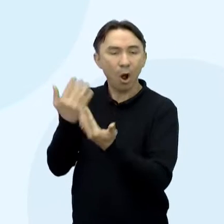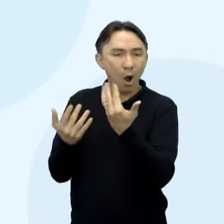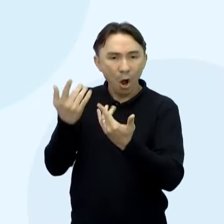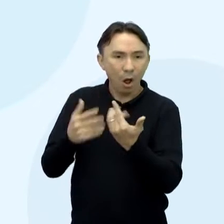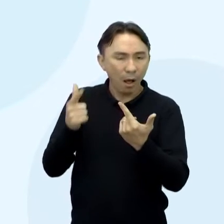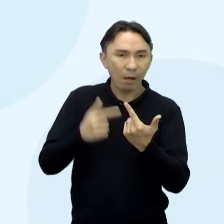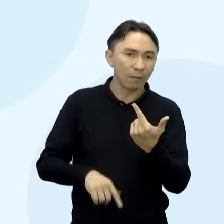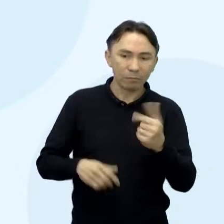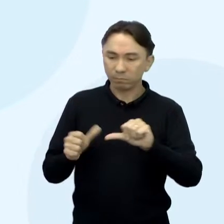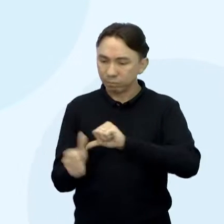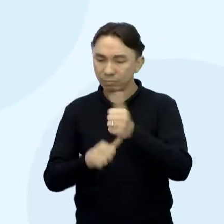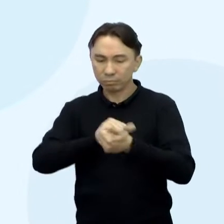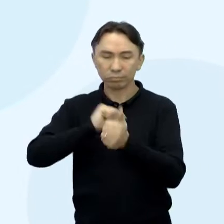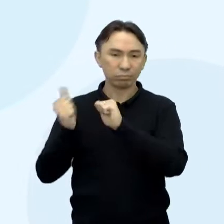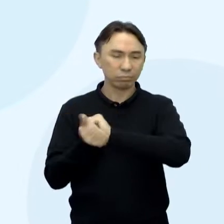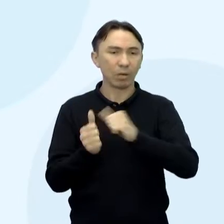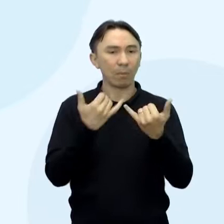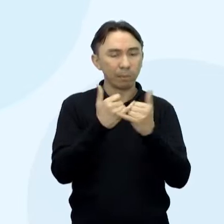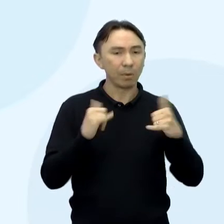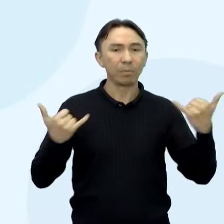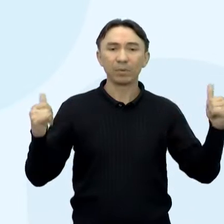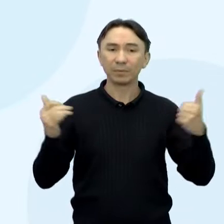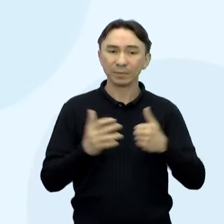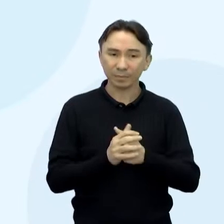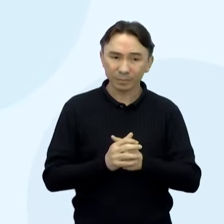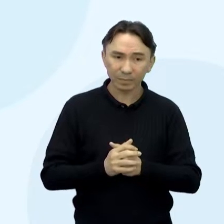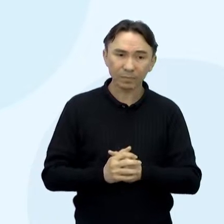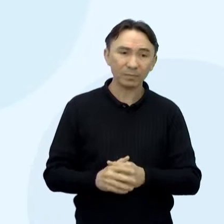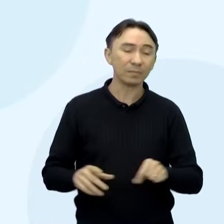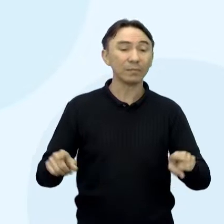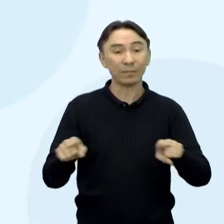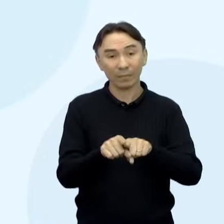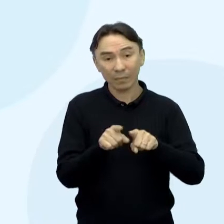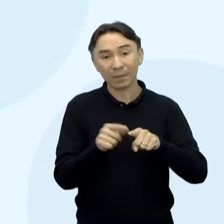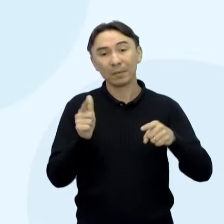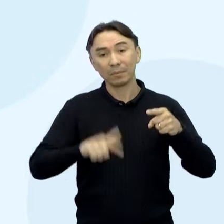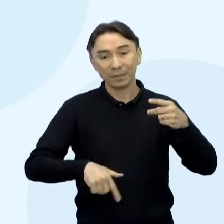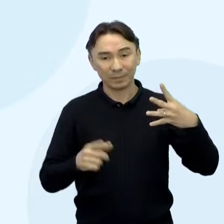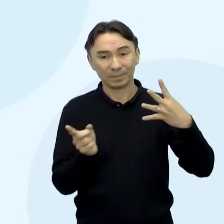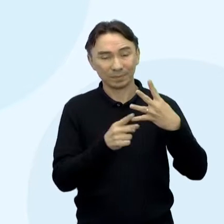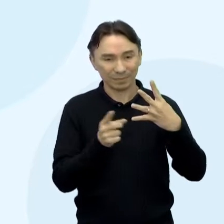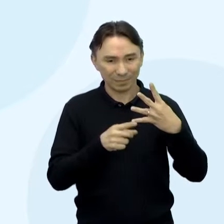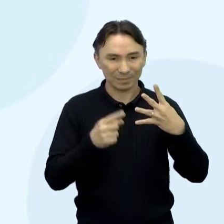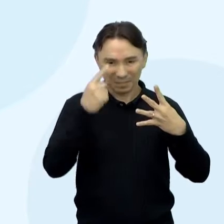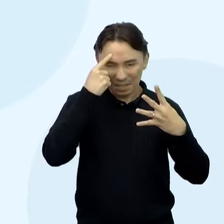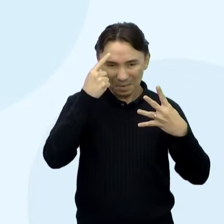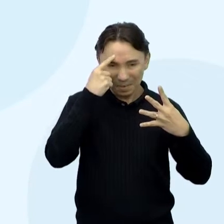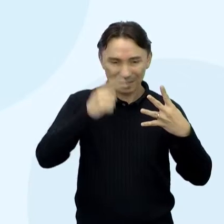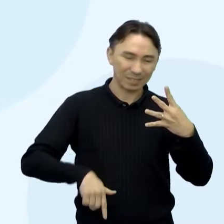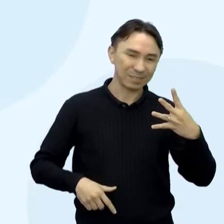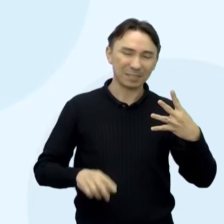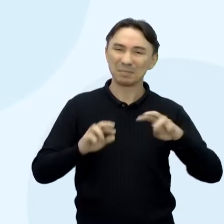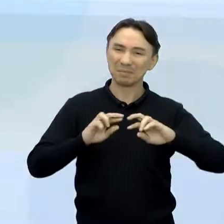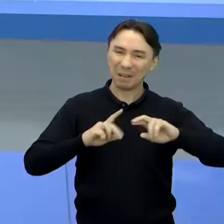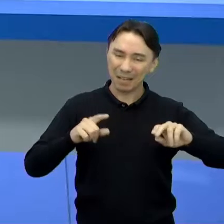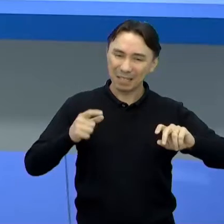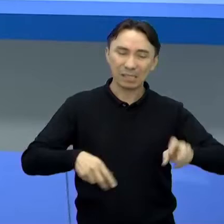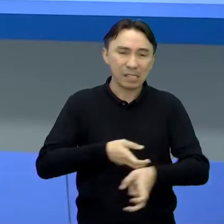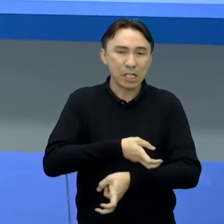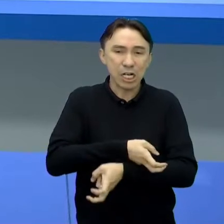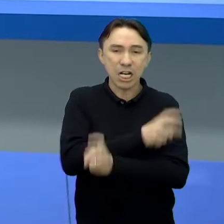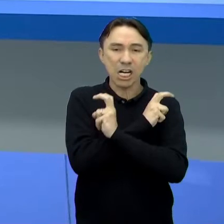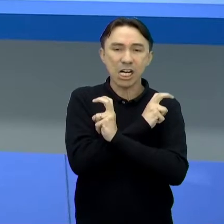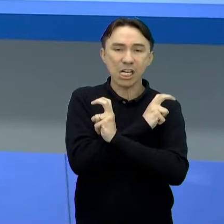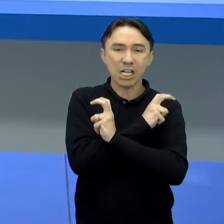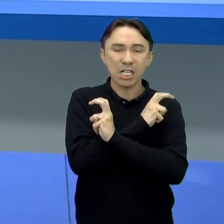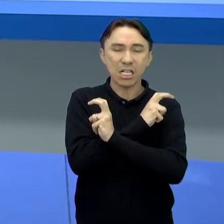Diminuir os riscos causados pelos resíduos perigosos e tóxicos, né? Lembrando que a gente comentou sobre a